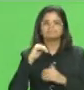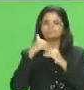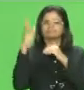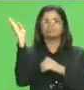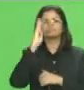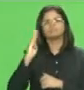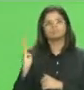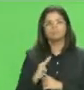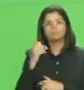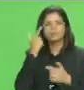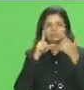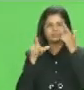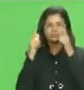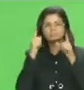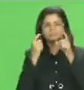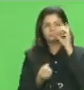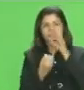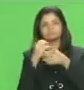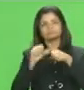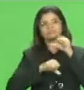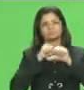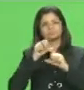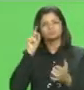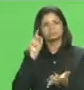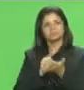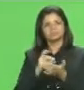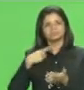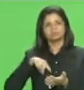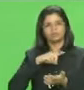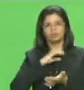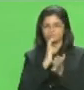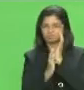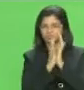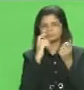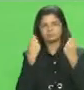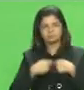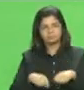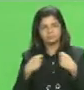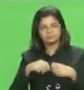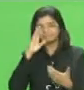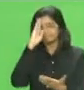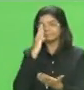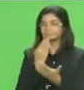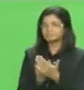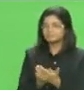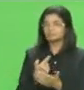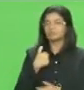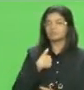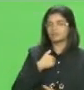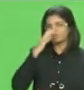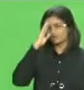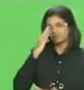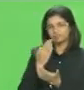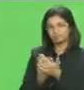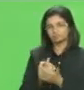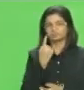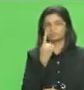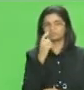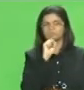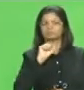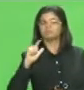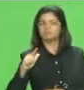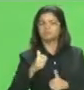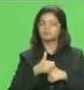promoção da mudança de verdade que a nossa cidade precisa. Acreditem, eu acredito numa São Luís